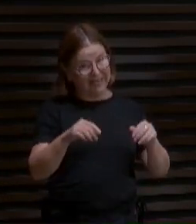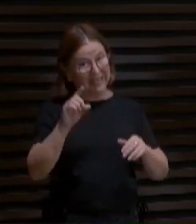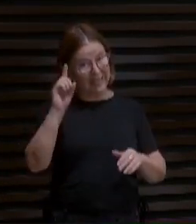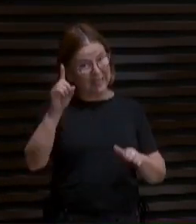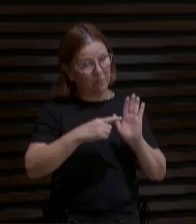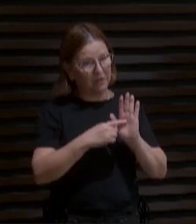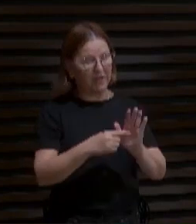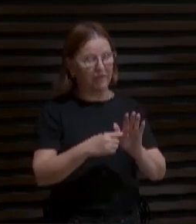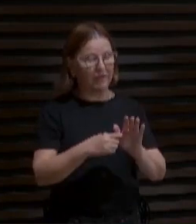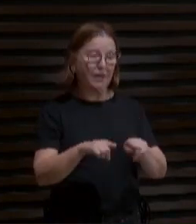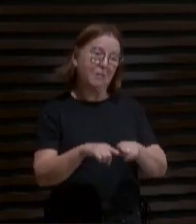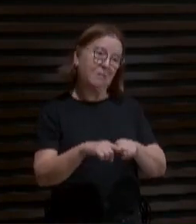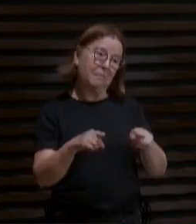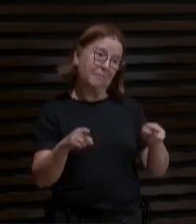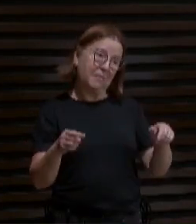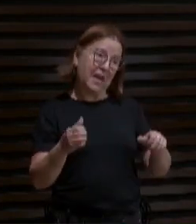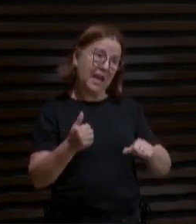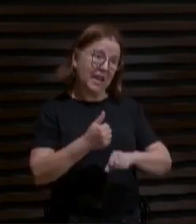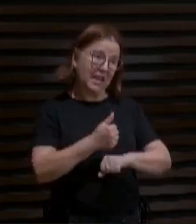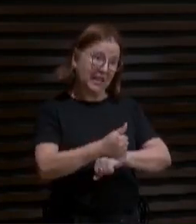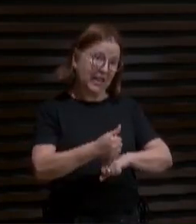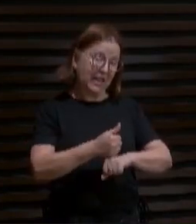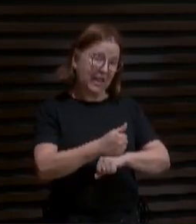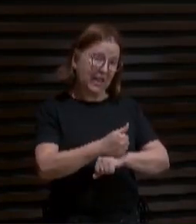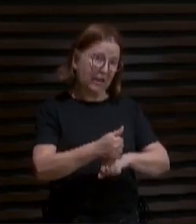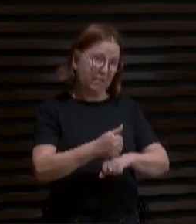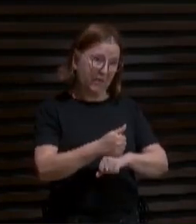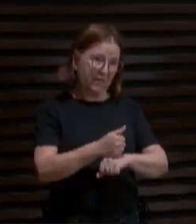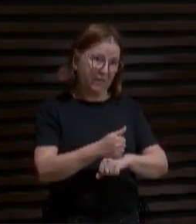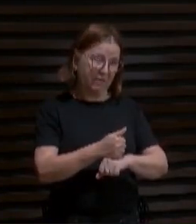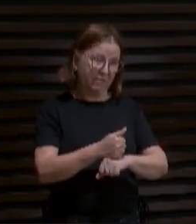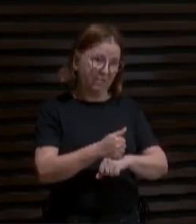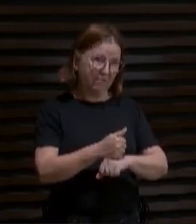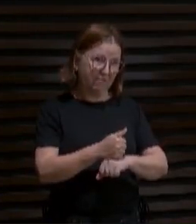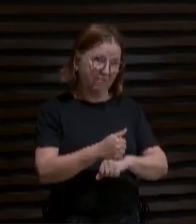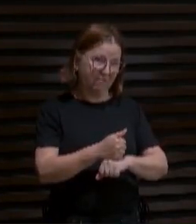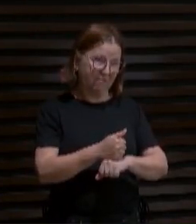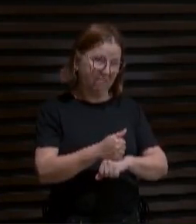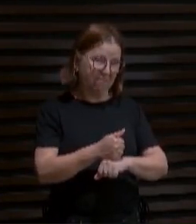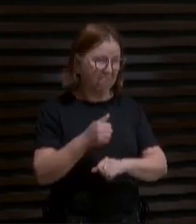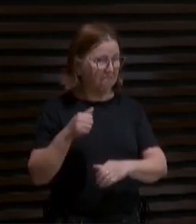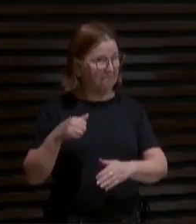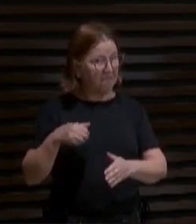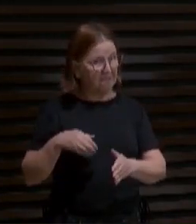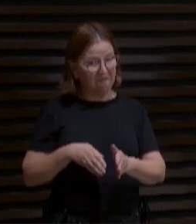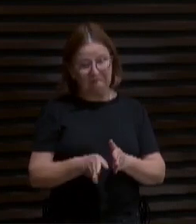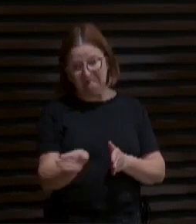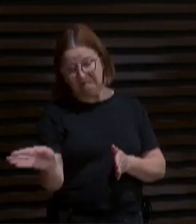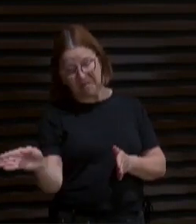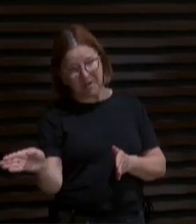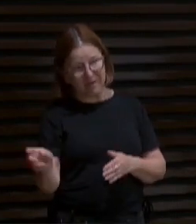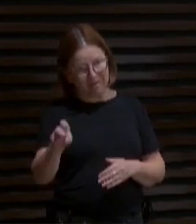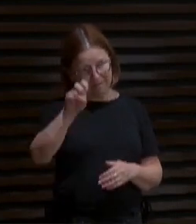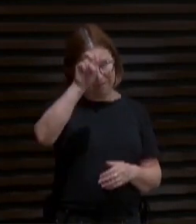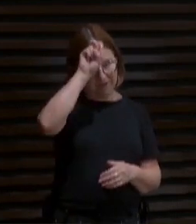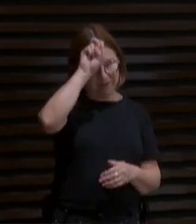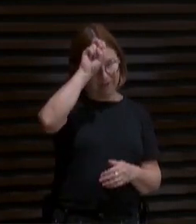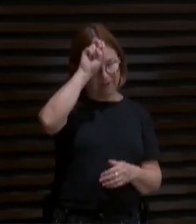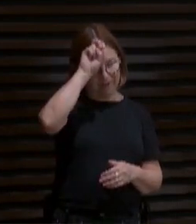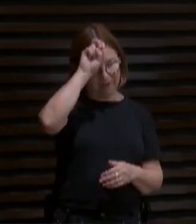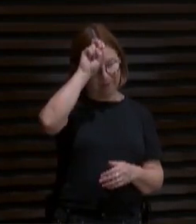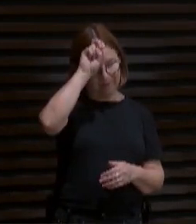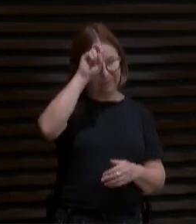a história do mundo é uma história de crises, ele já despencou, foi para o Egito buscar recursos.